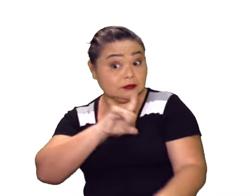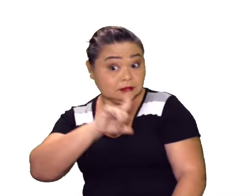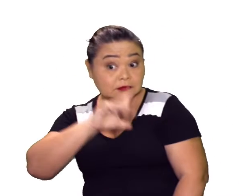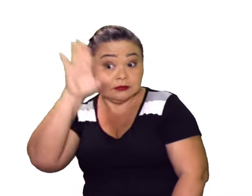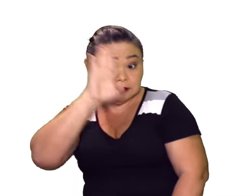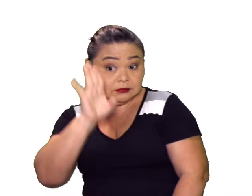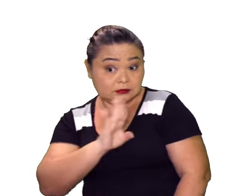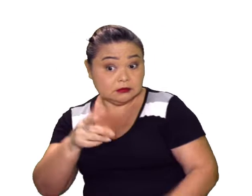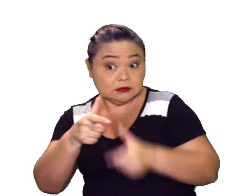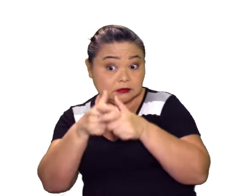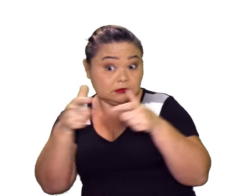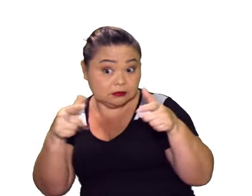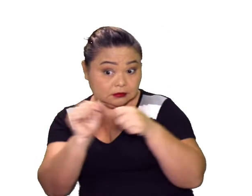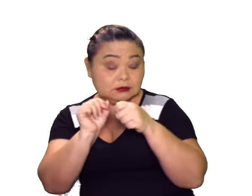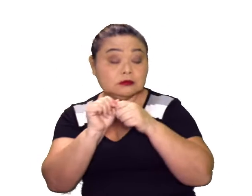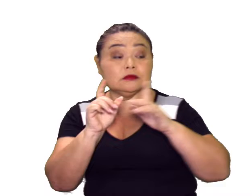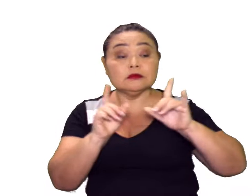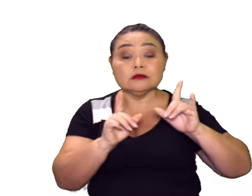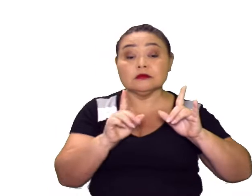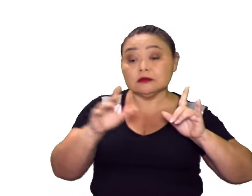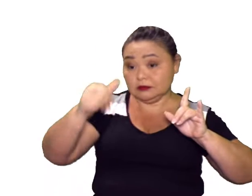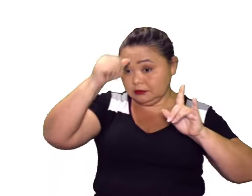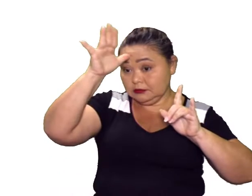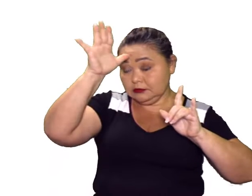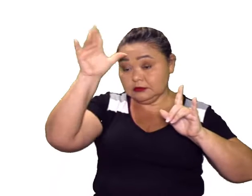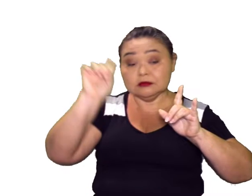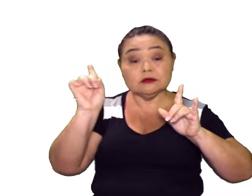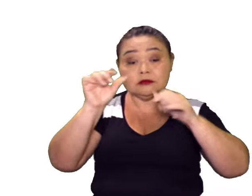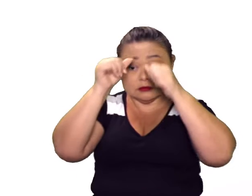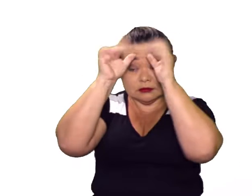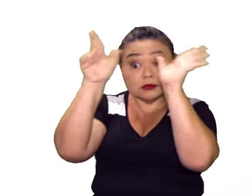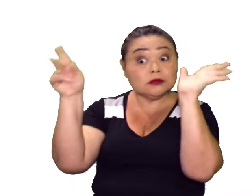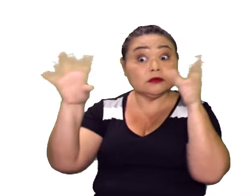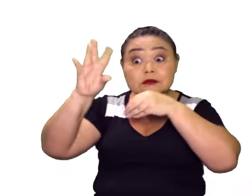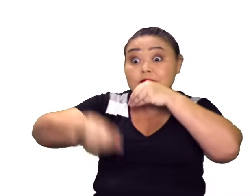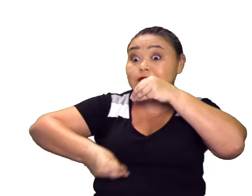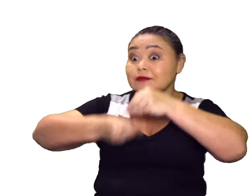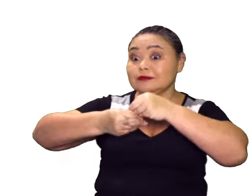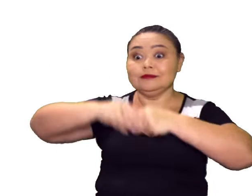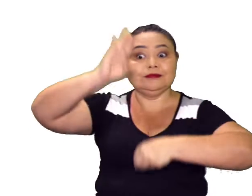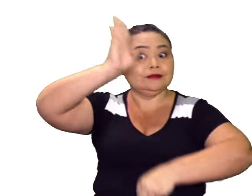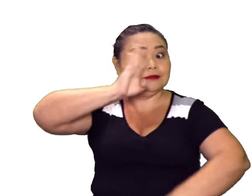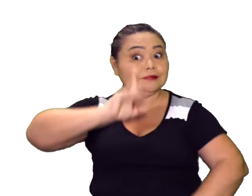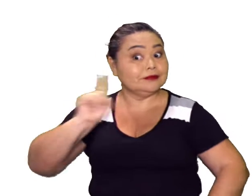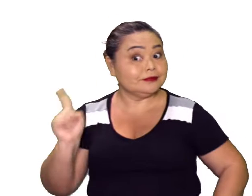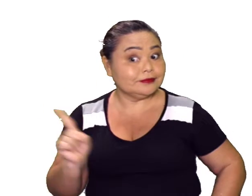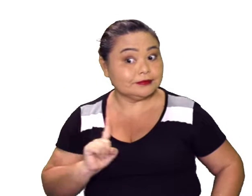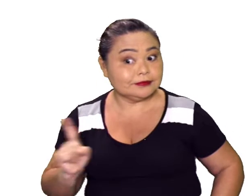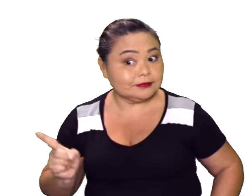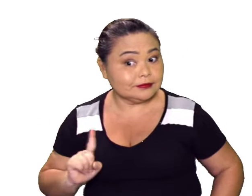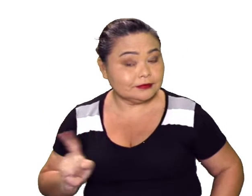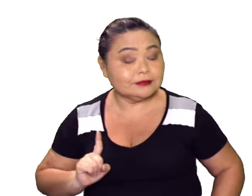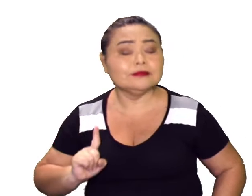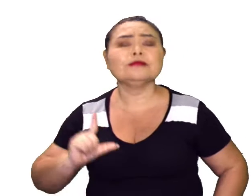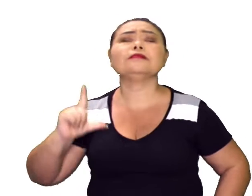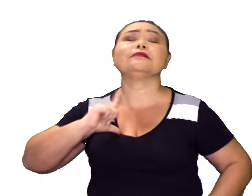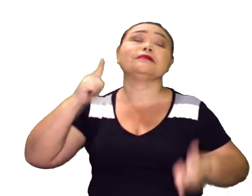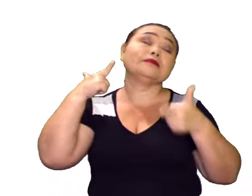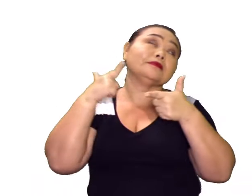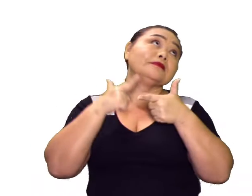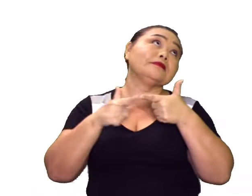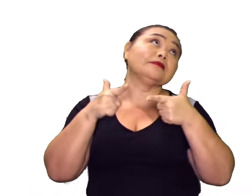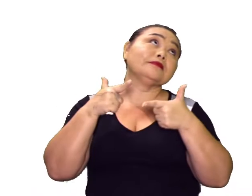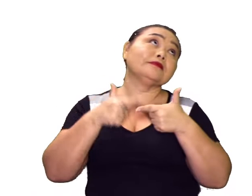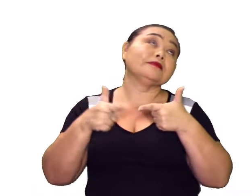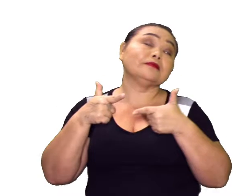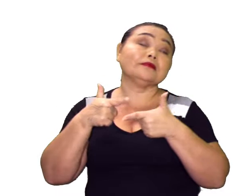brasileiros, e essa região que era o Acre não era do Brasil. Então, teve vários problemas ali